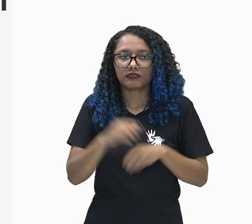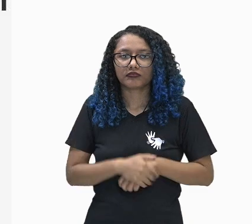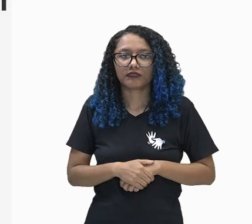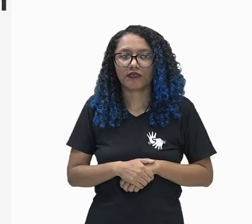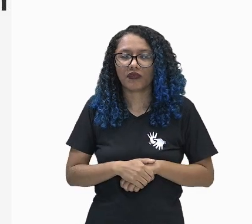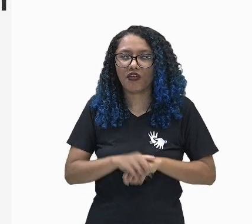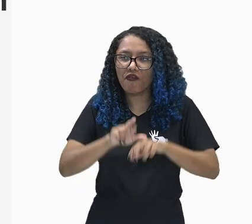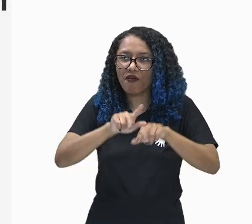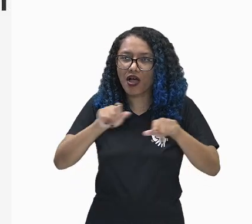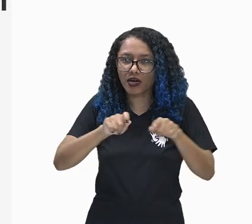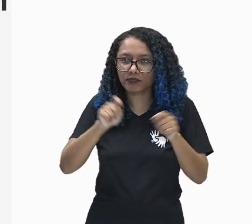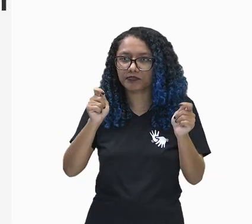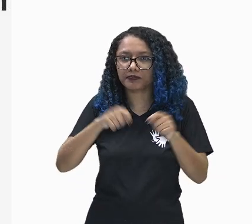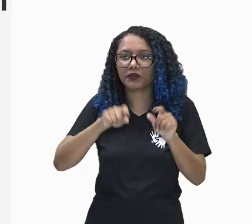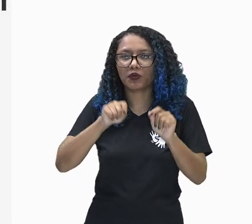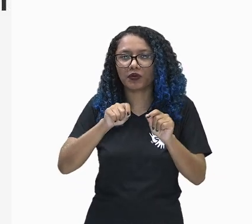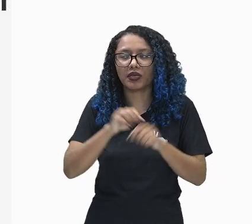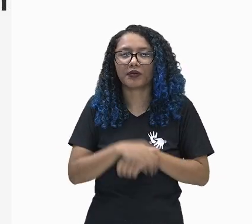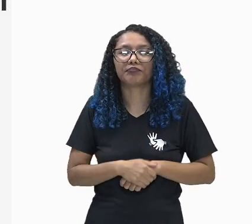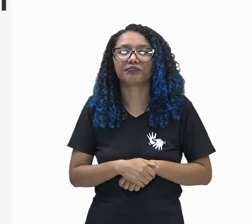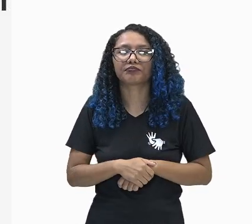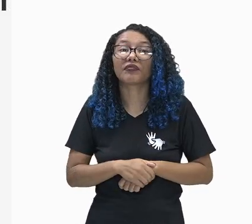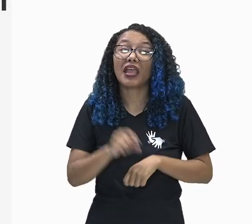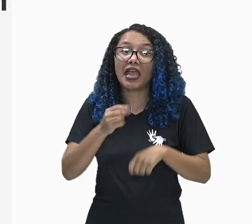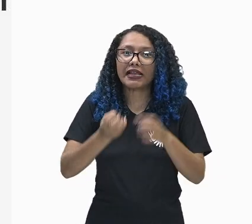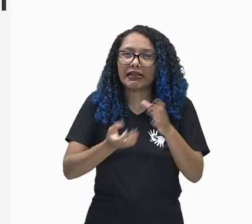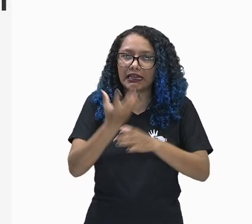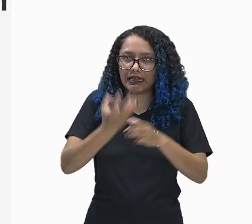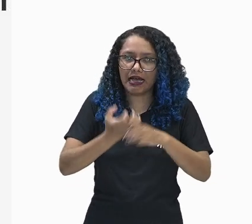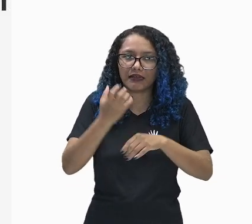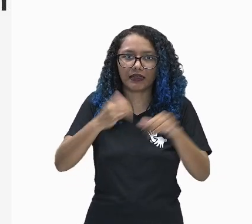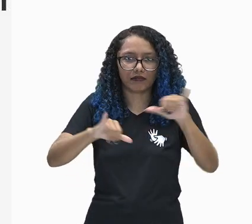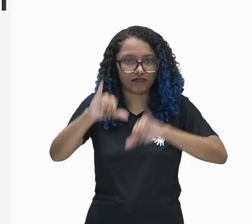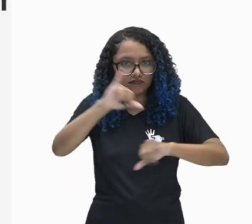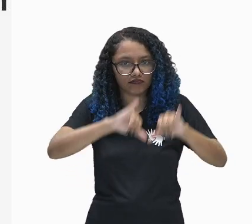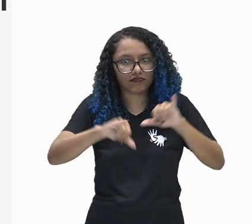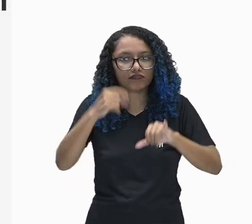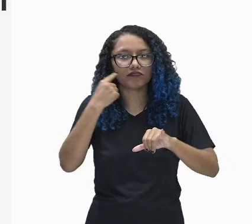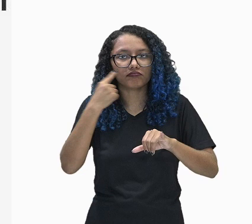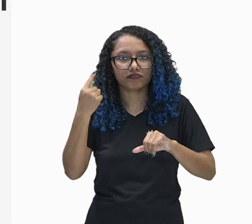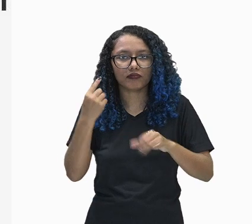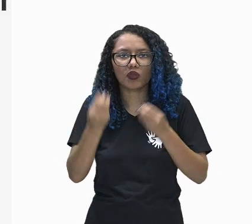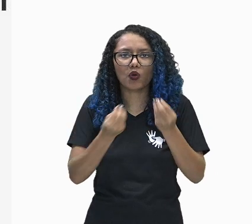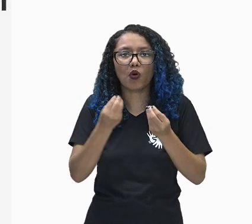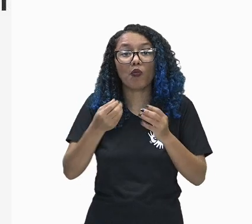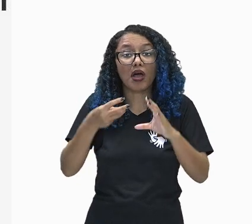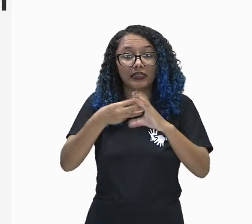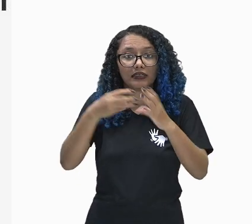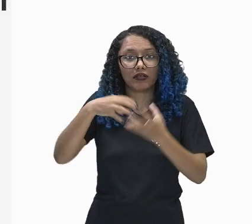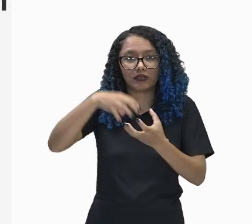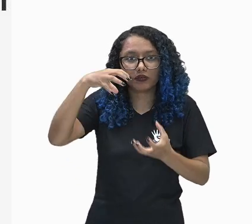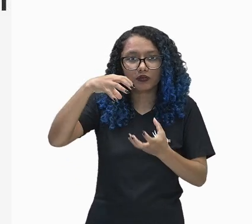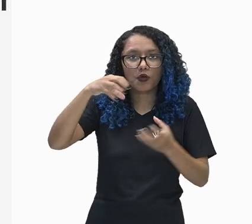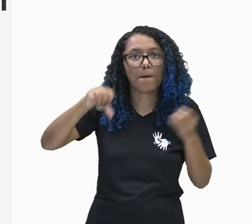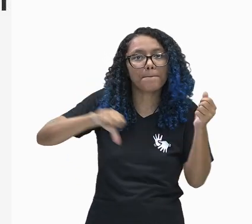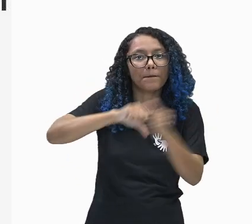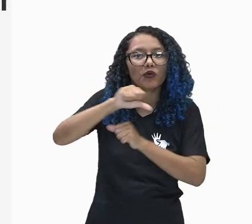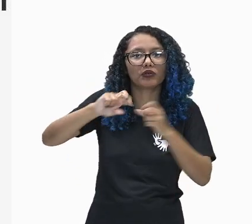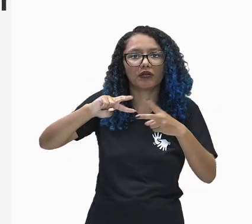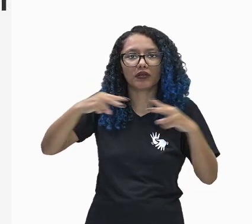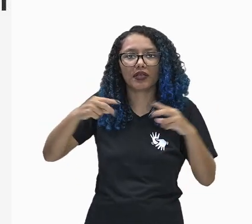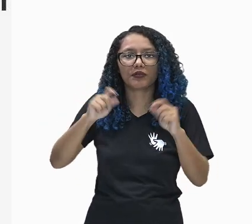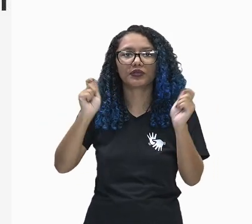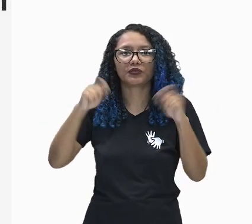pluripotentes induzidas, essas já são artificiais. Células adultas reprogramadas para se